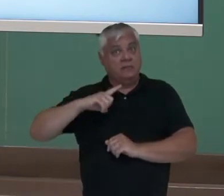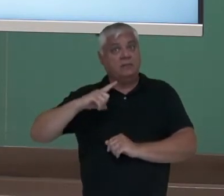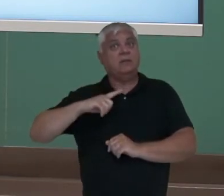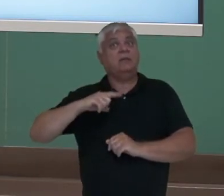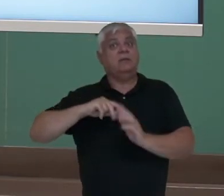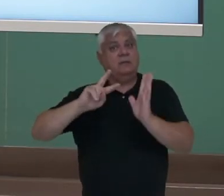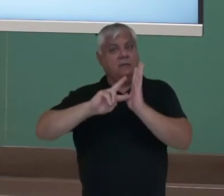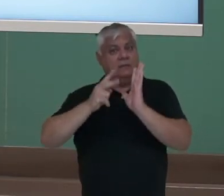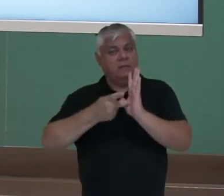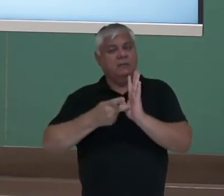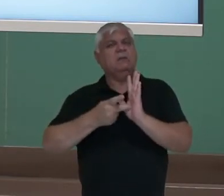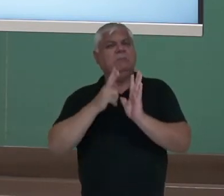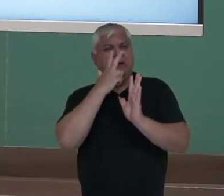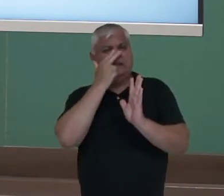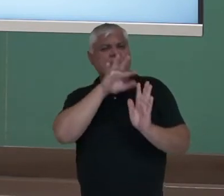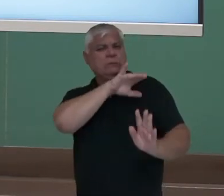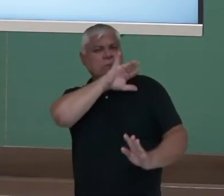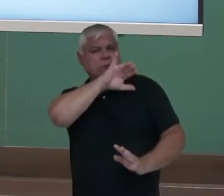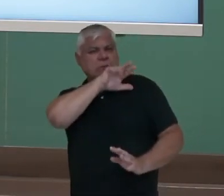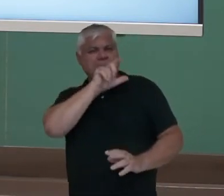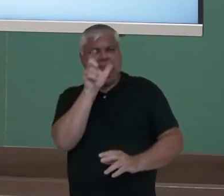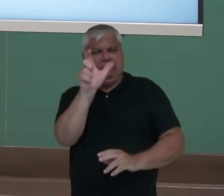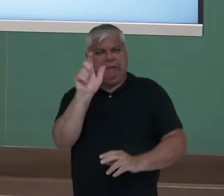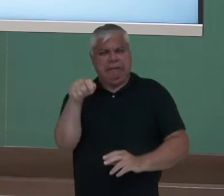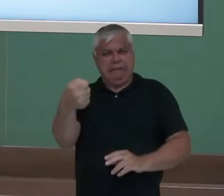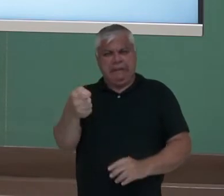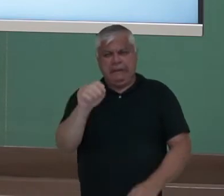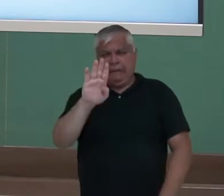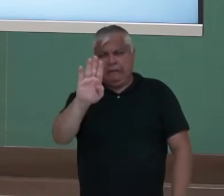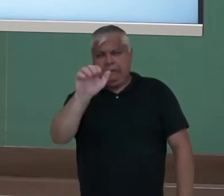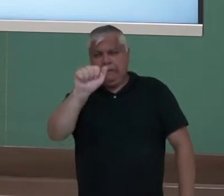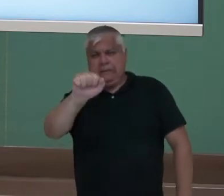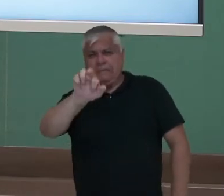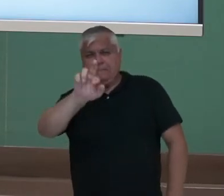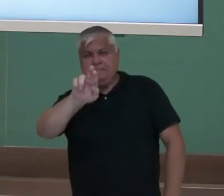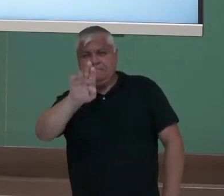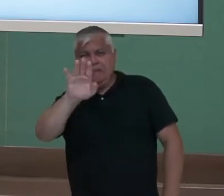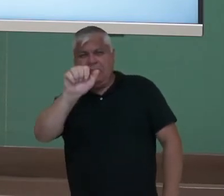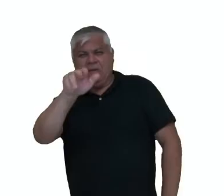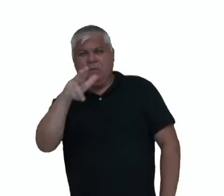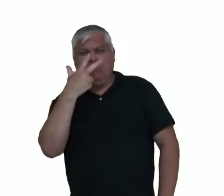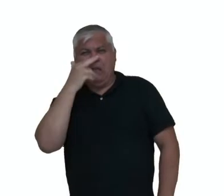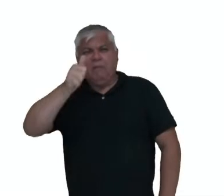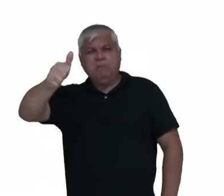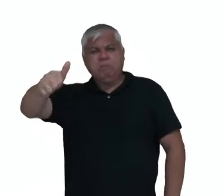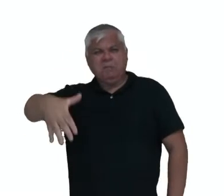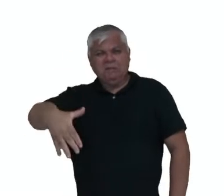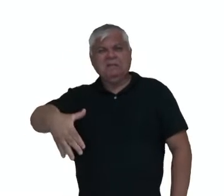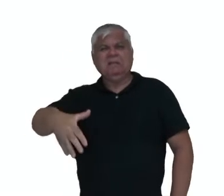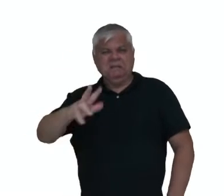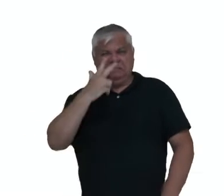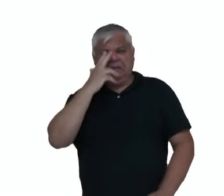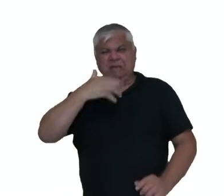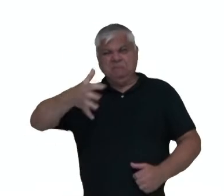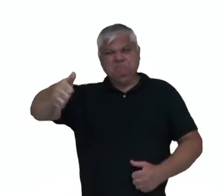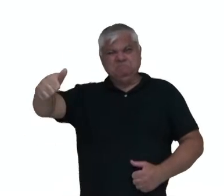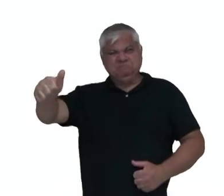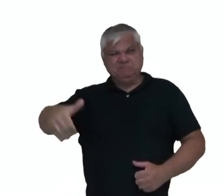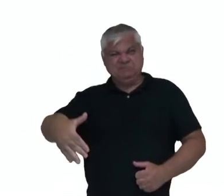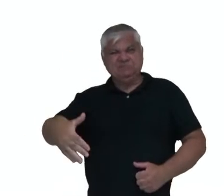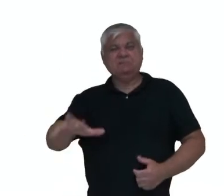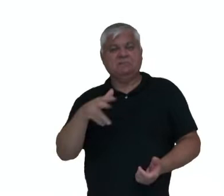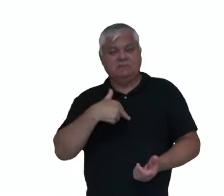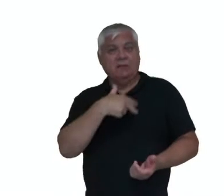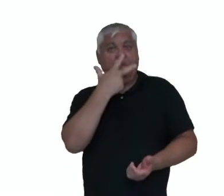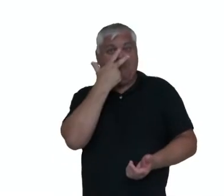conotação negativa. Quando os romanos chamavam os povos de bárbaro, eles também queriam colocar essa conotação